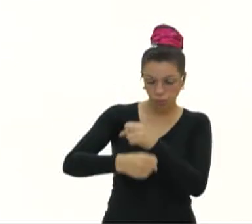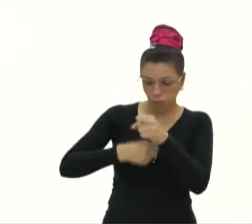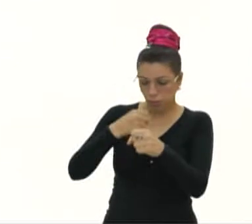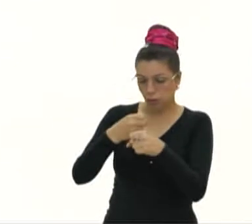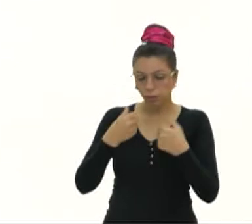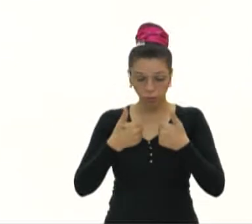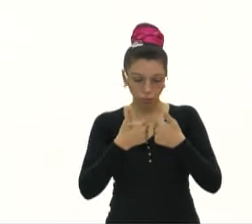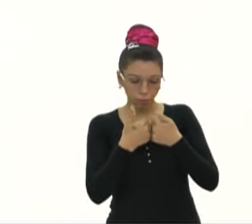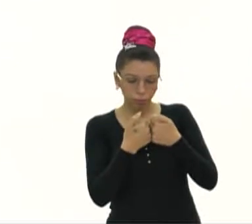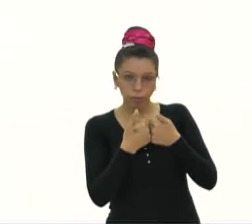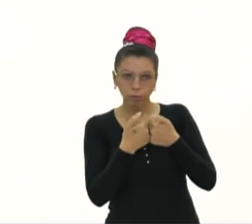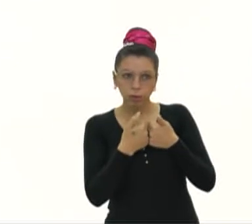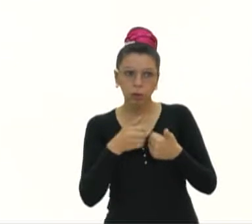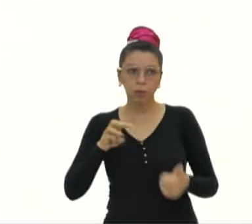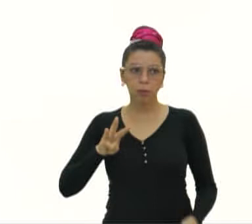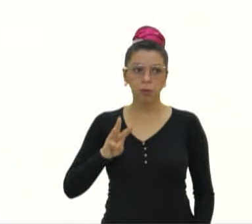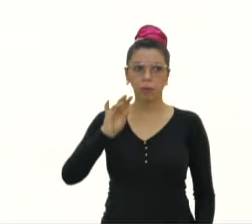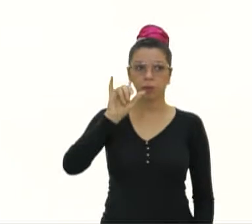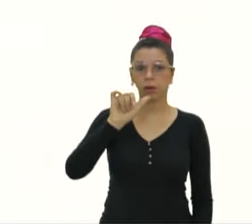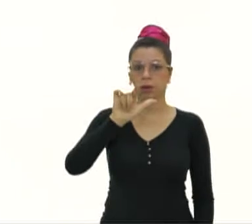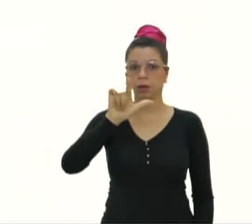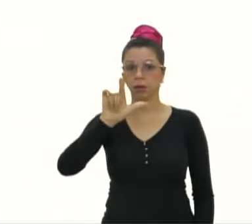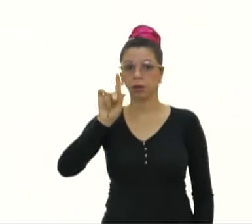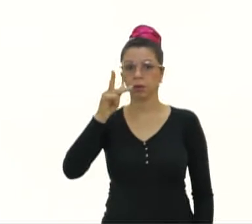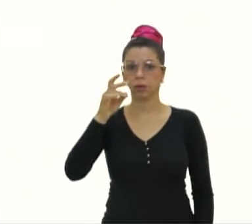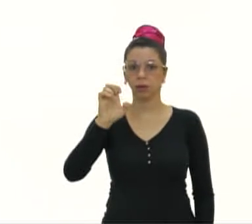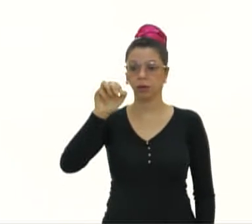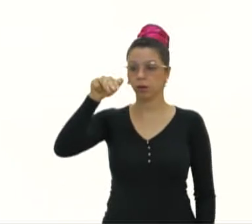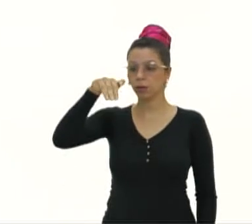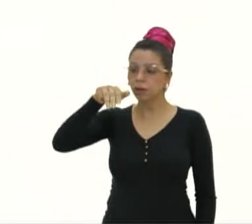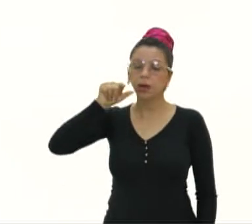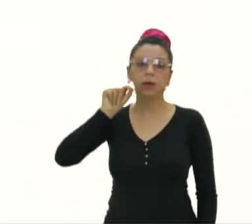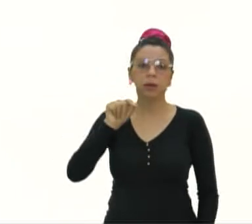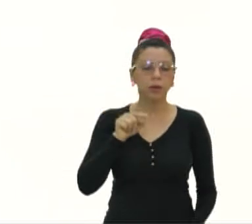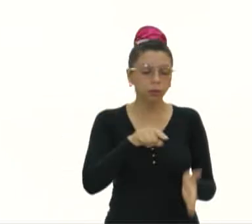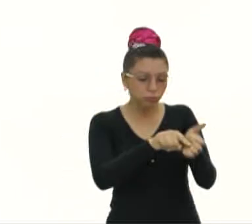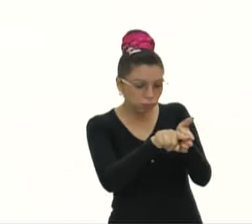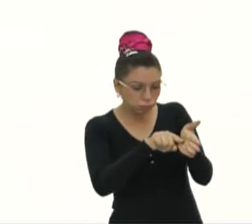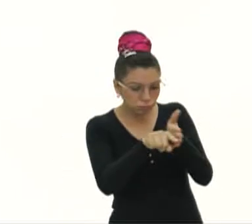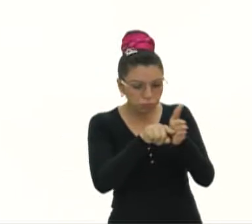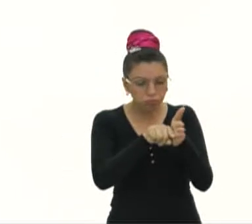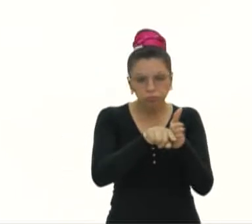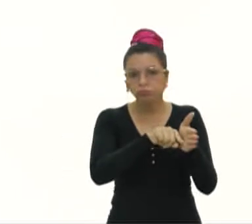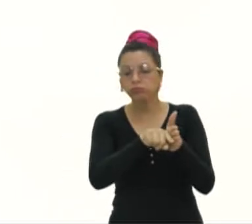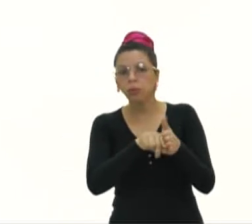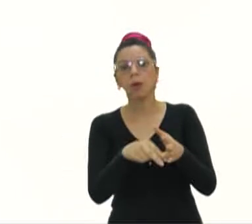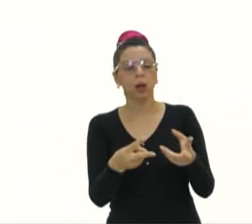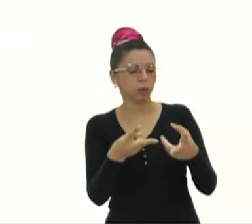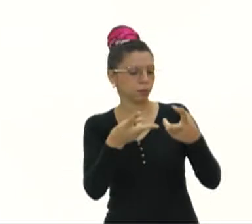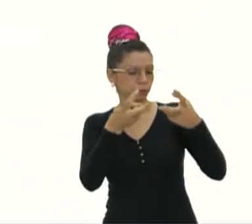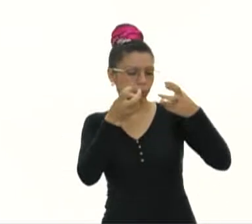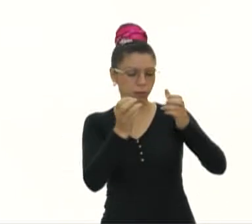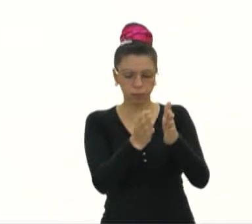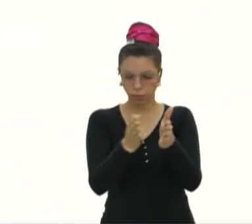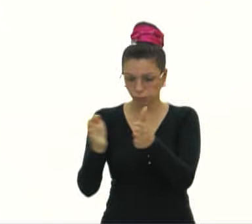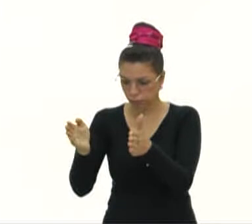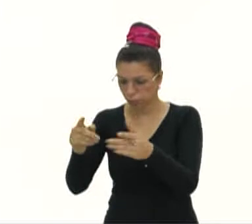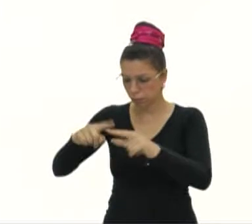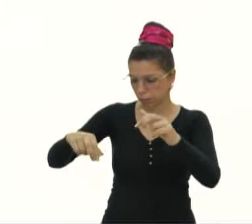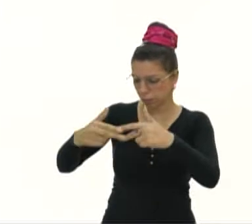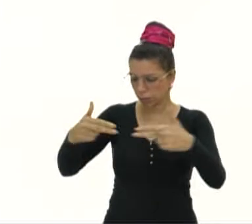estava trabalhando nos seus experimentos de rotina quando ele percebeu que uma parte de um